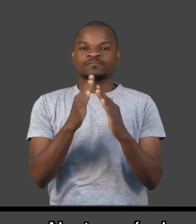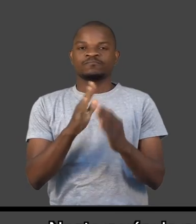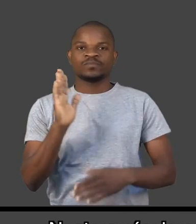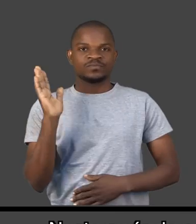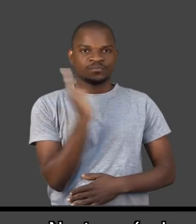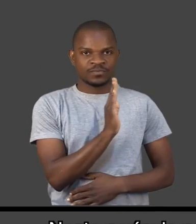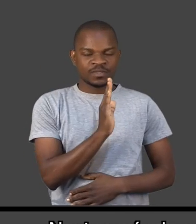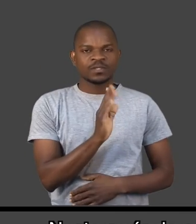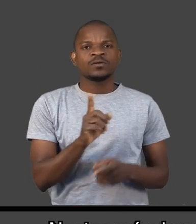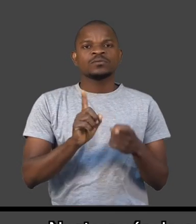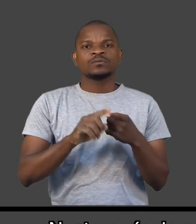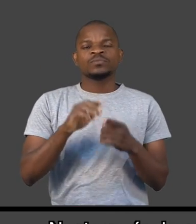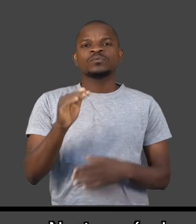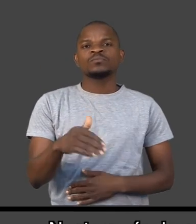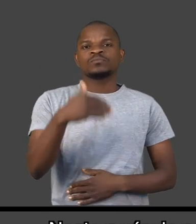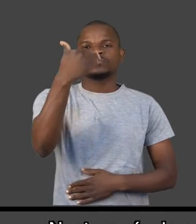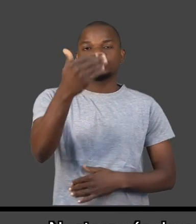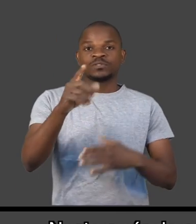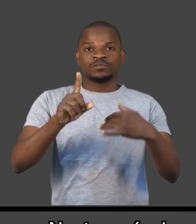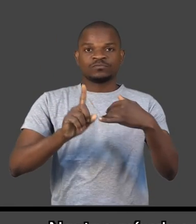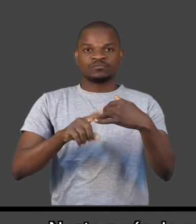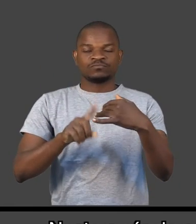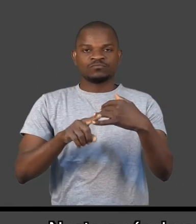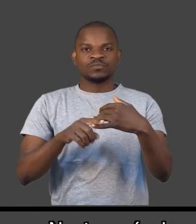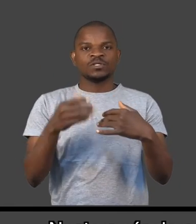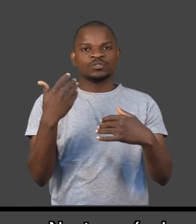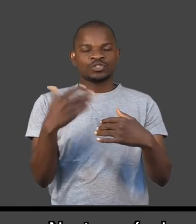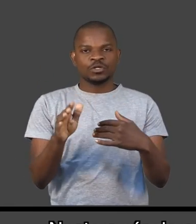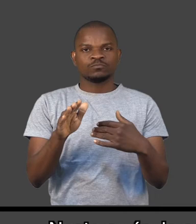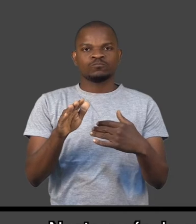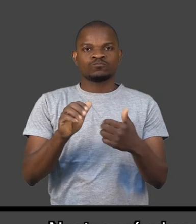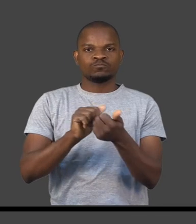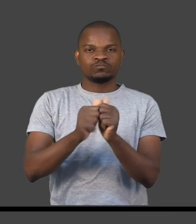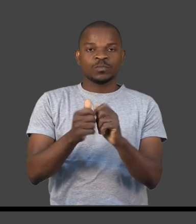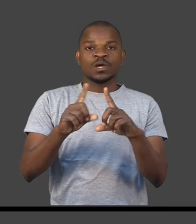África, o santo padre vai escalar de seguida a República de Madagáscara.